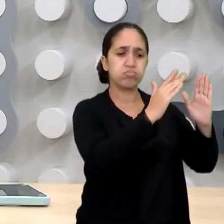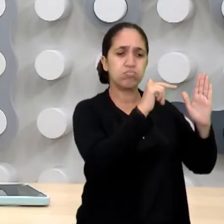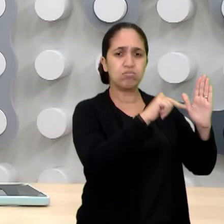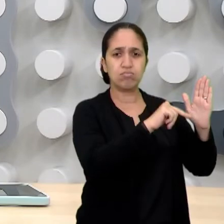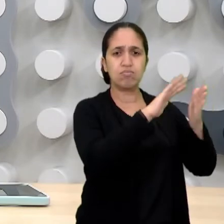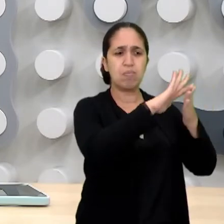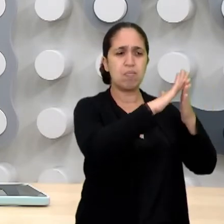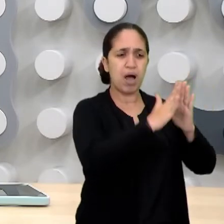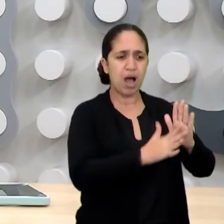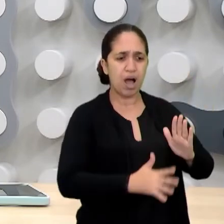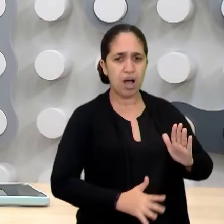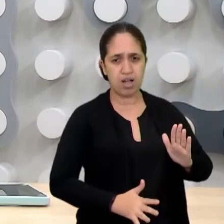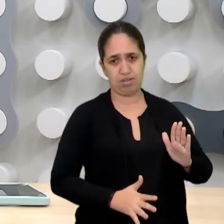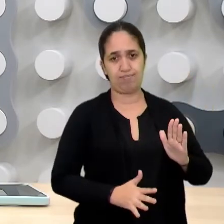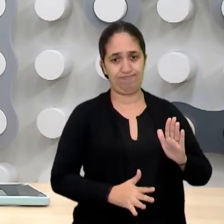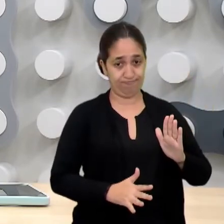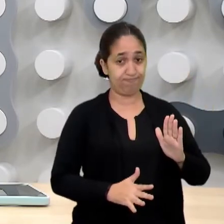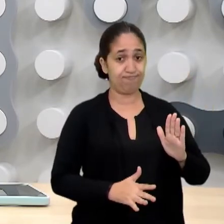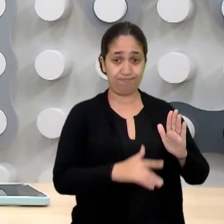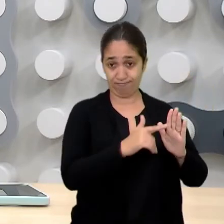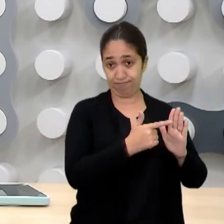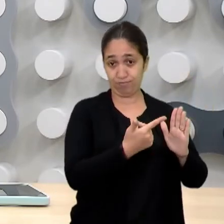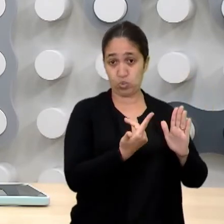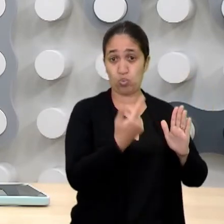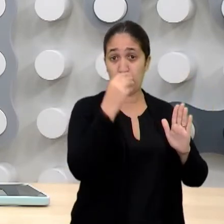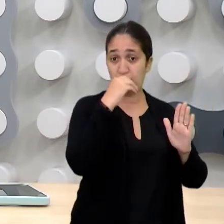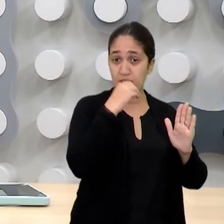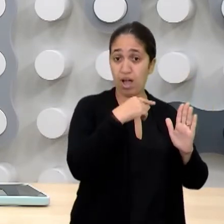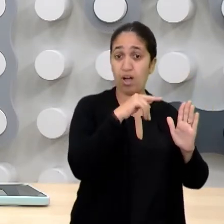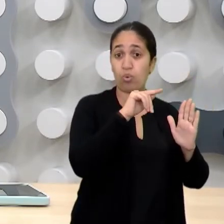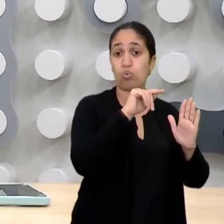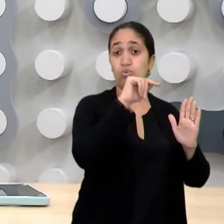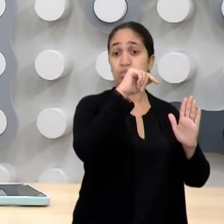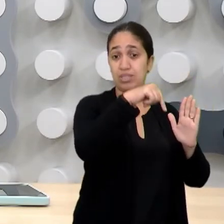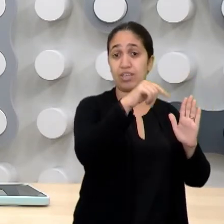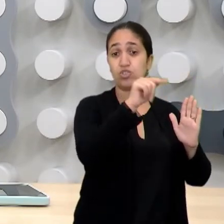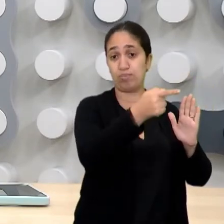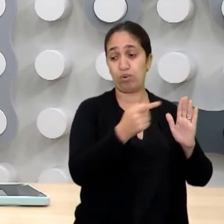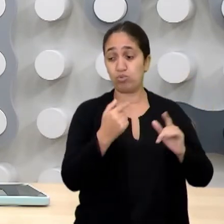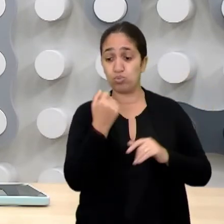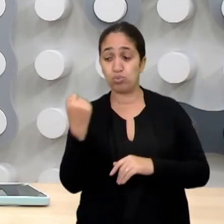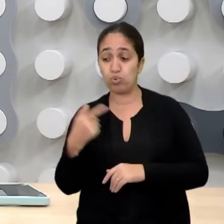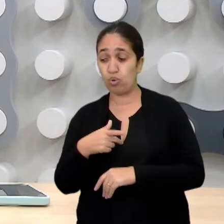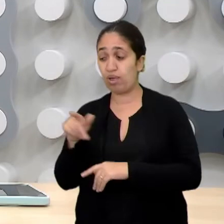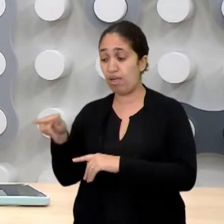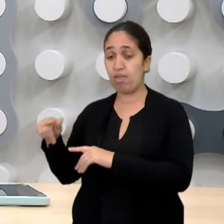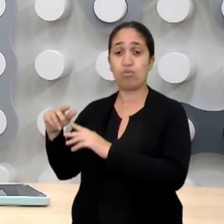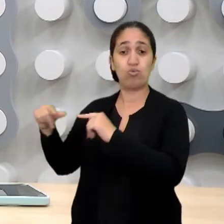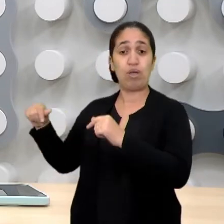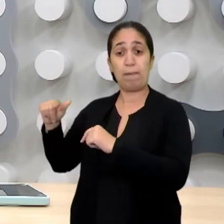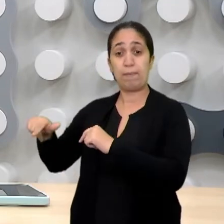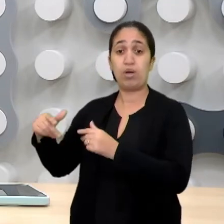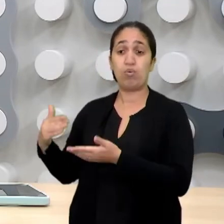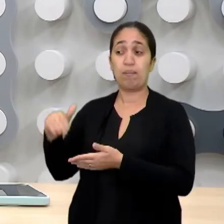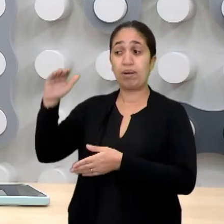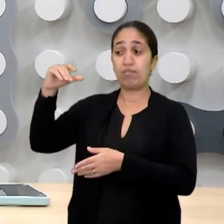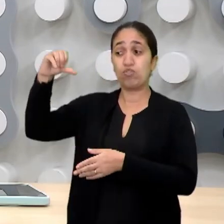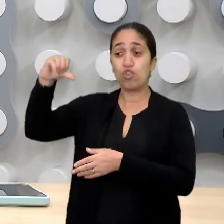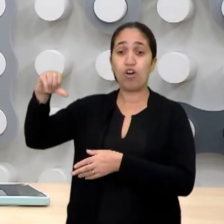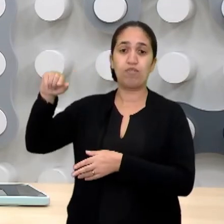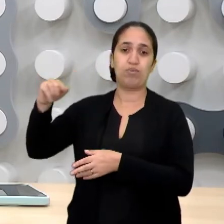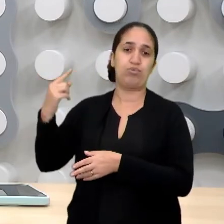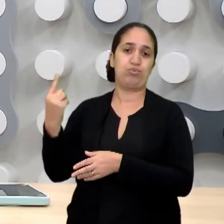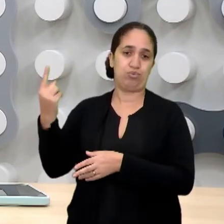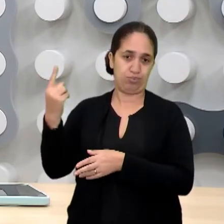Haiti desabaram, né, num terremoto de 7 pontos e maior quantidade do que no Japão, que foi de magnitude 9,1 na